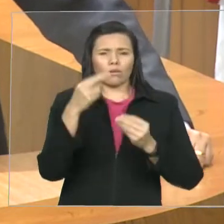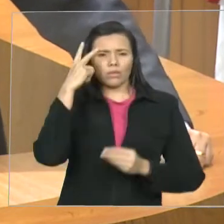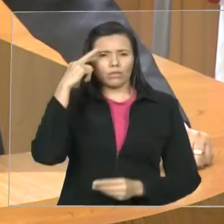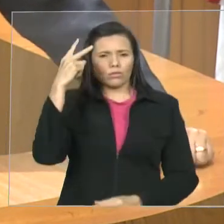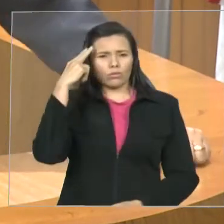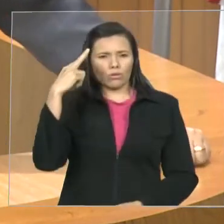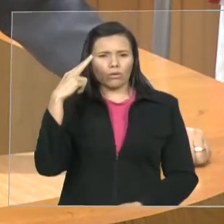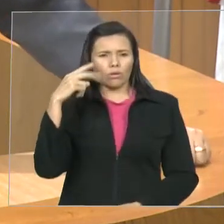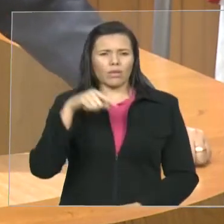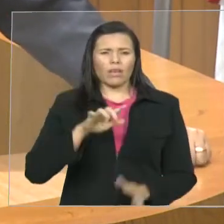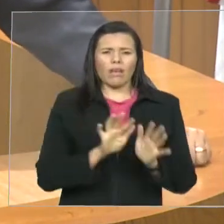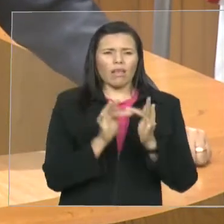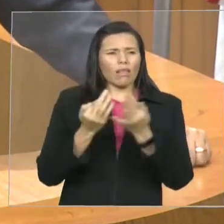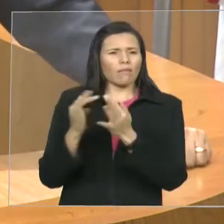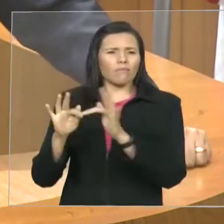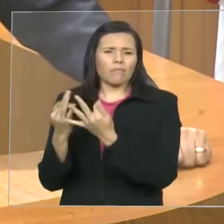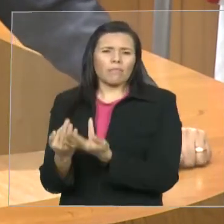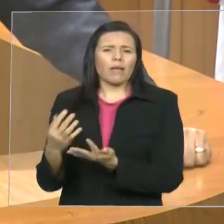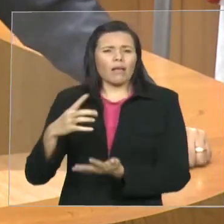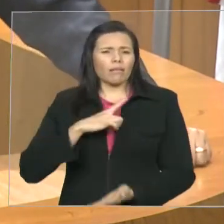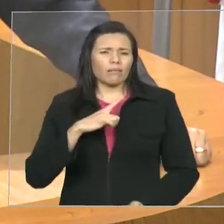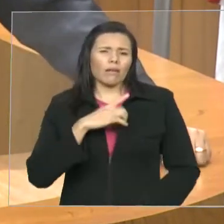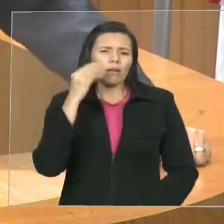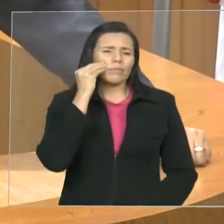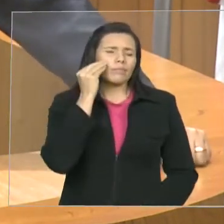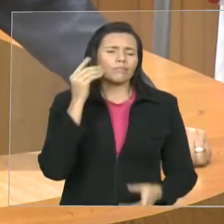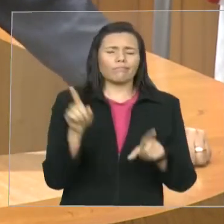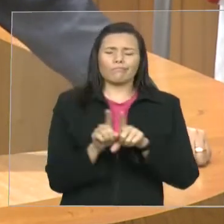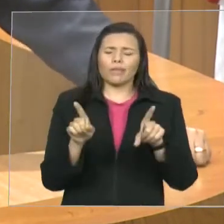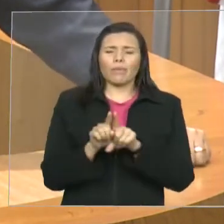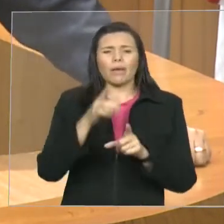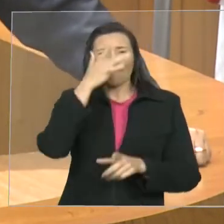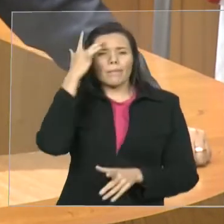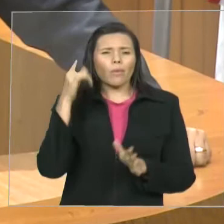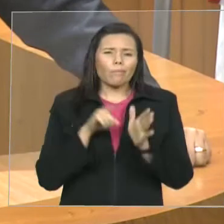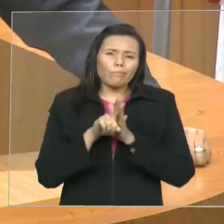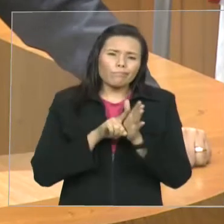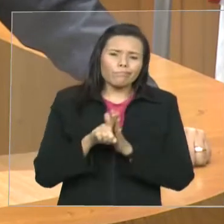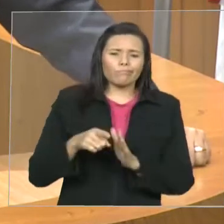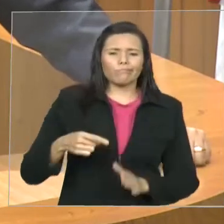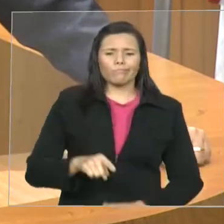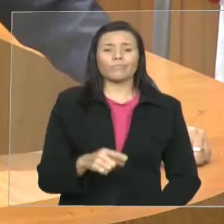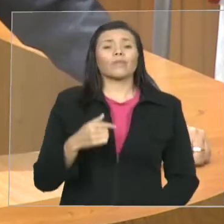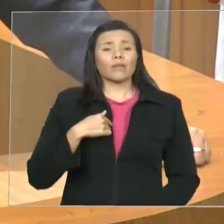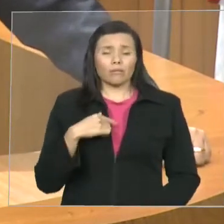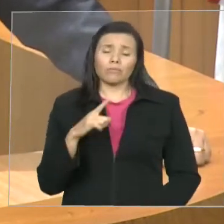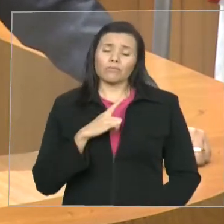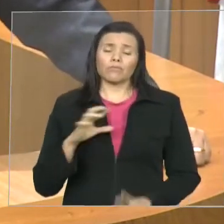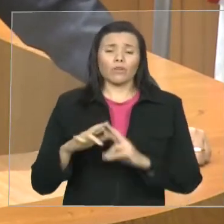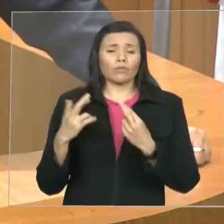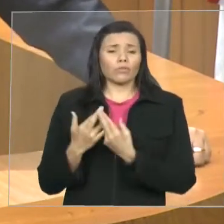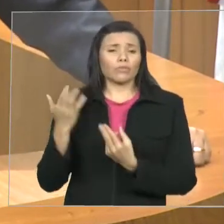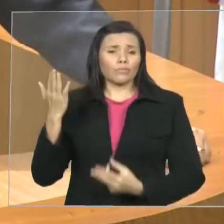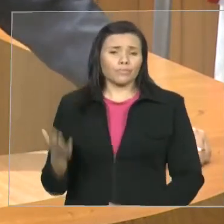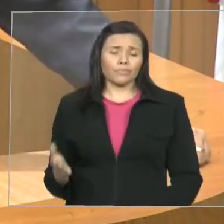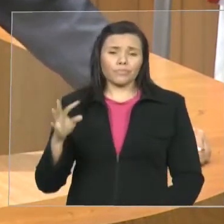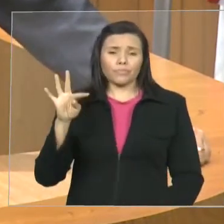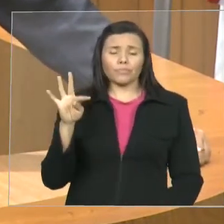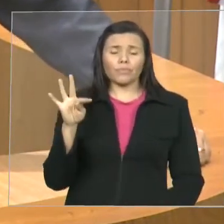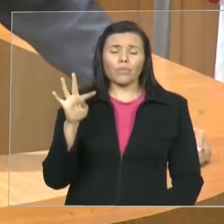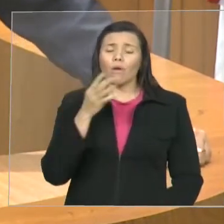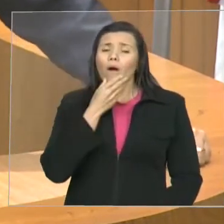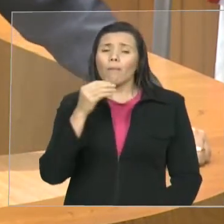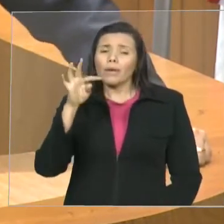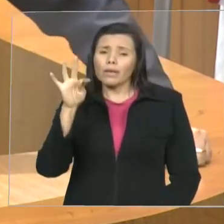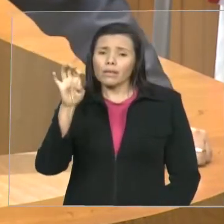Já estivemos há poucos dias em reunião com o presidente da EMAP, senhor Ted Lago,